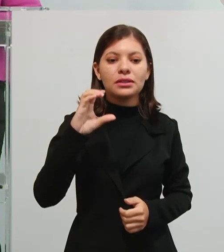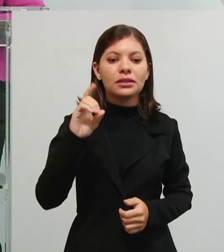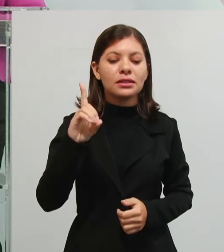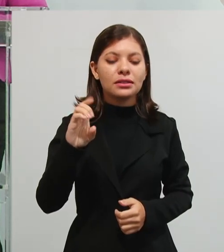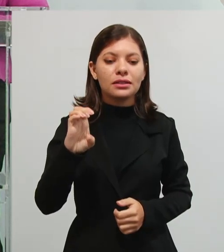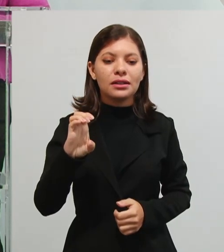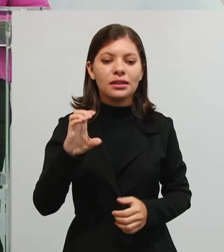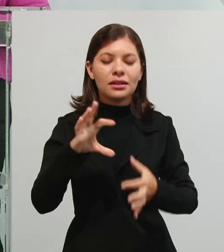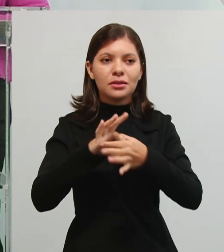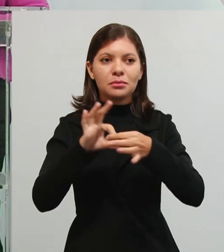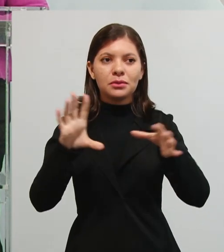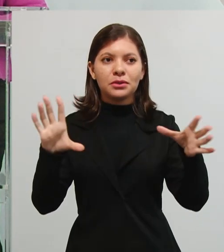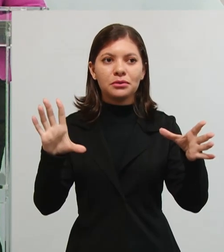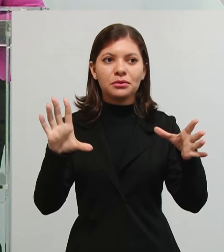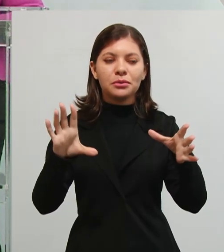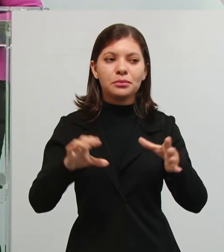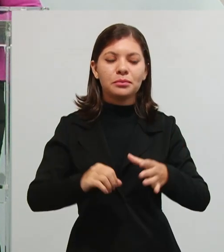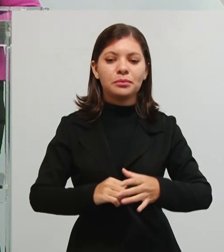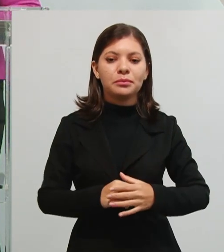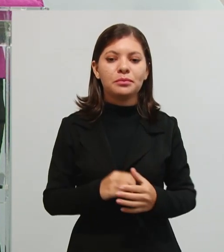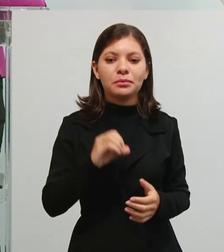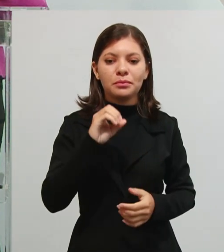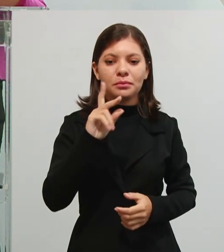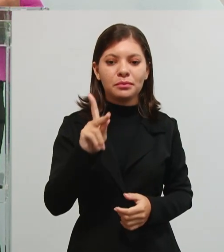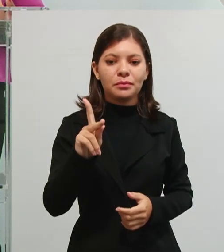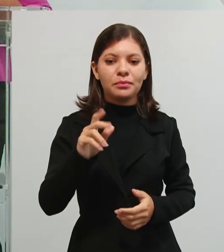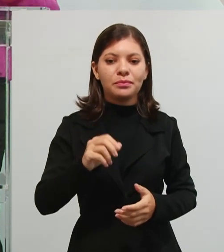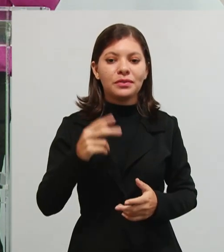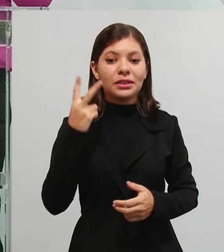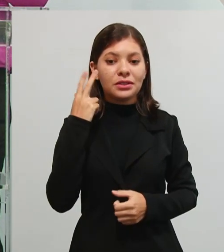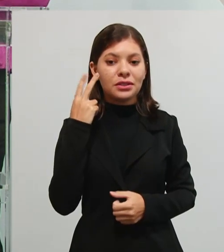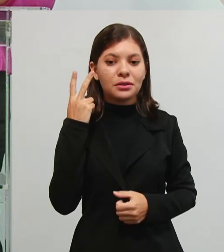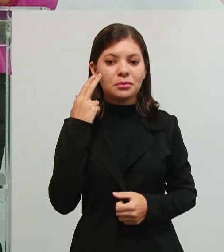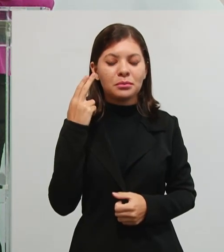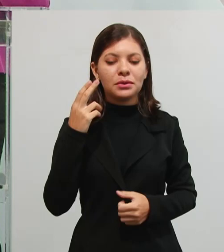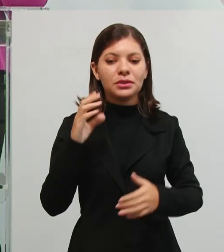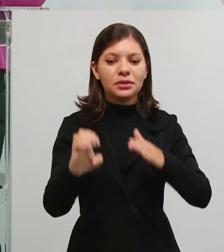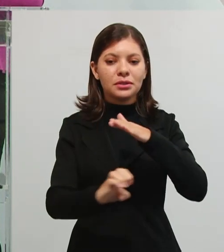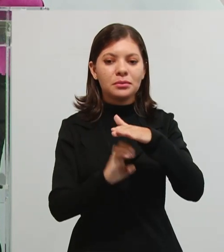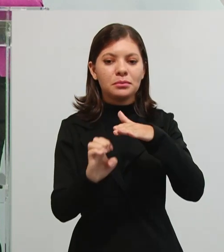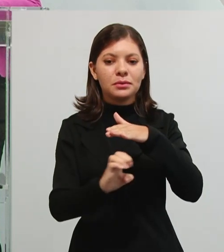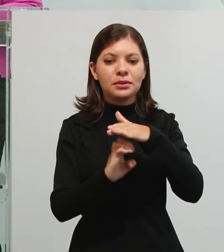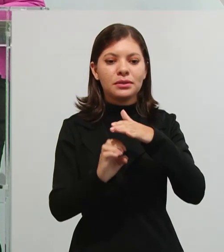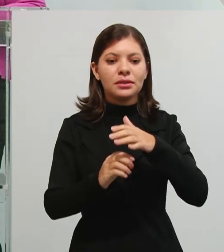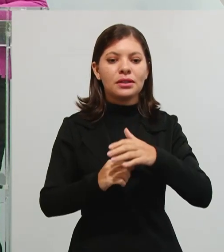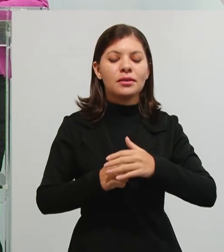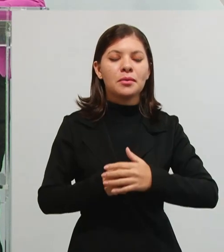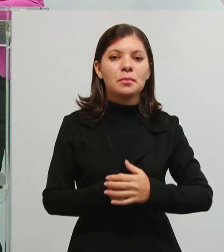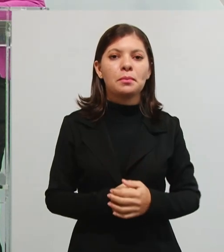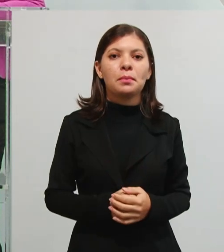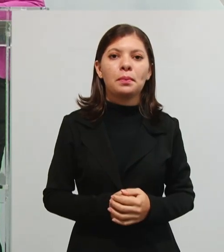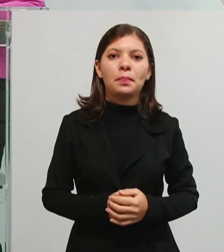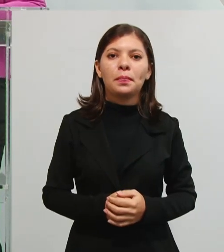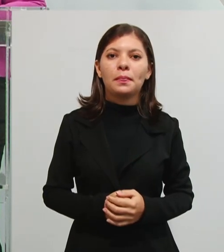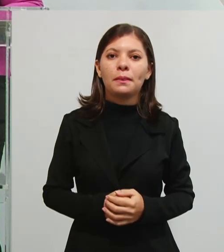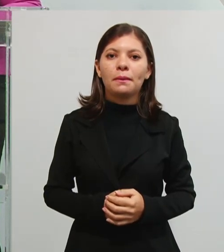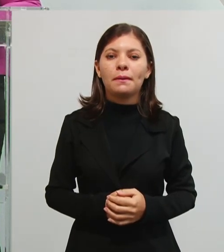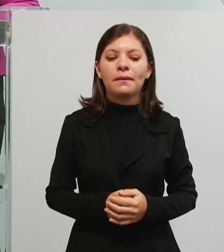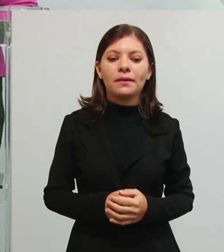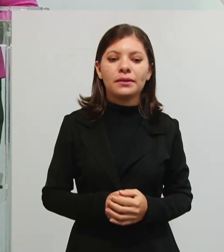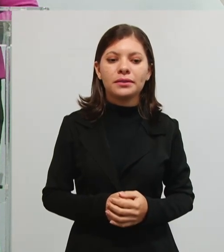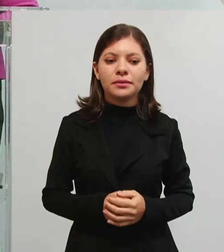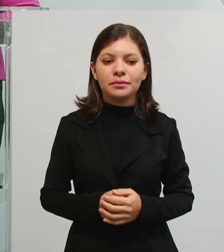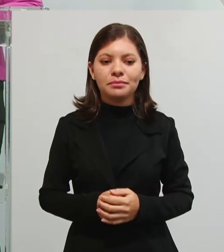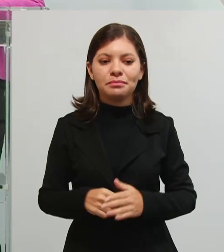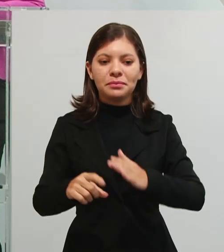ele está ali disponível para isso, ok? E geralmente as empresas vão ali tentar manter a fidelidade